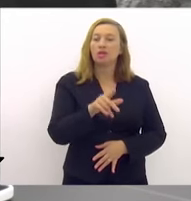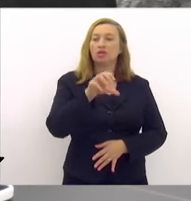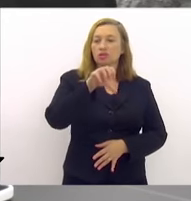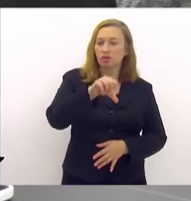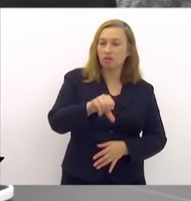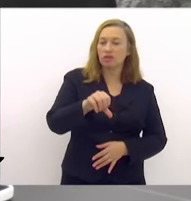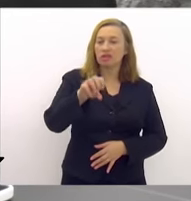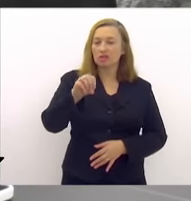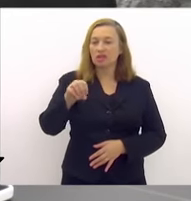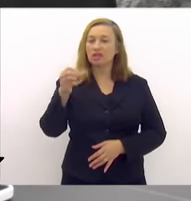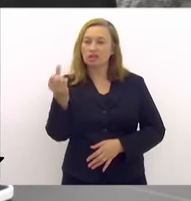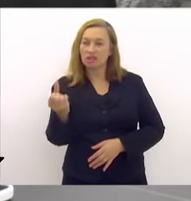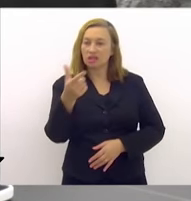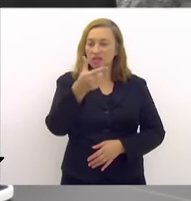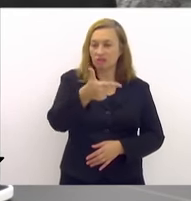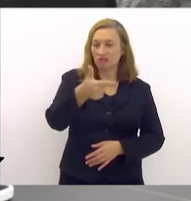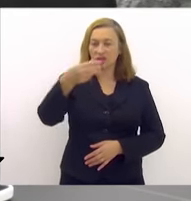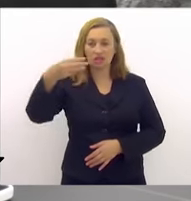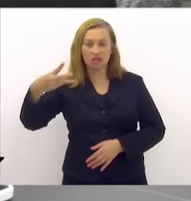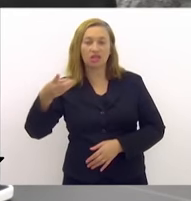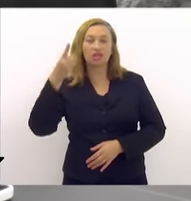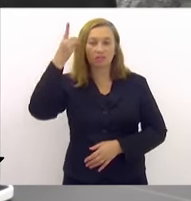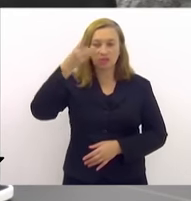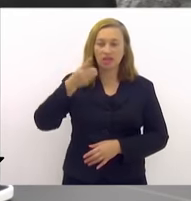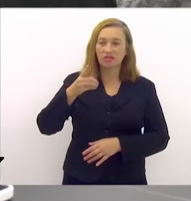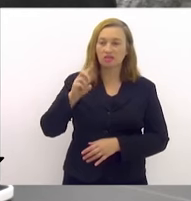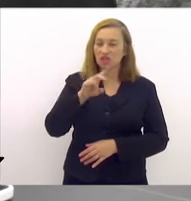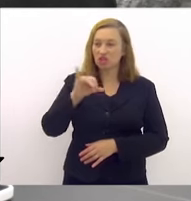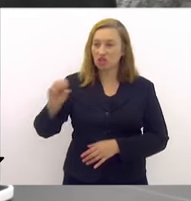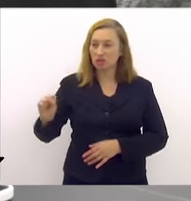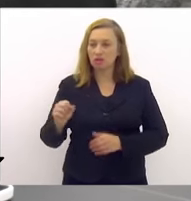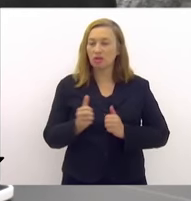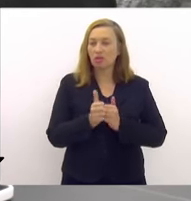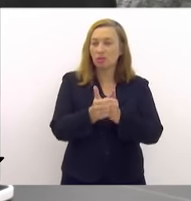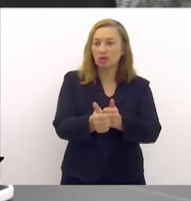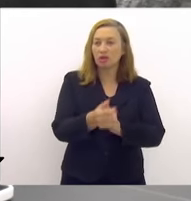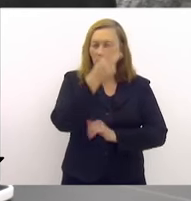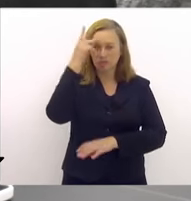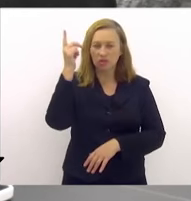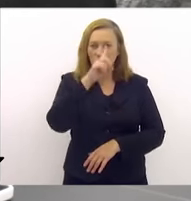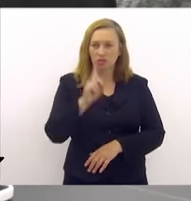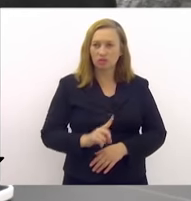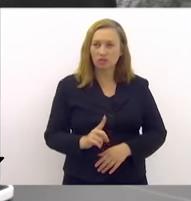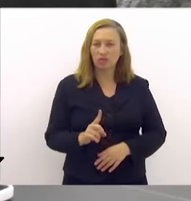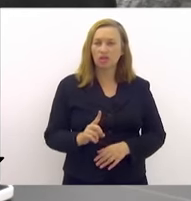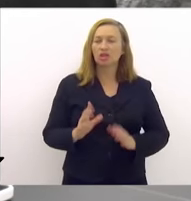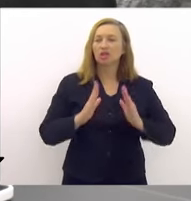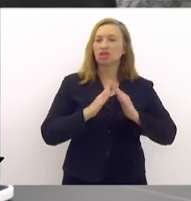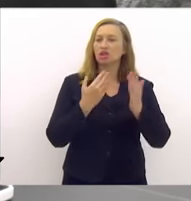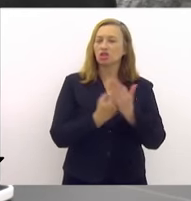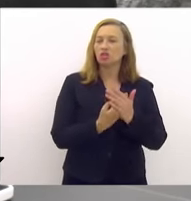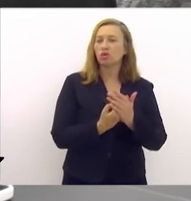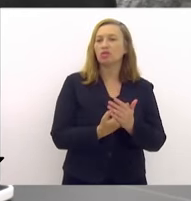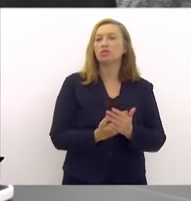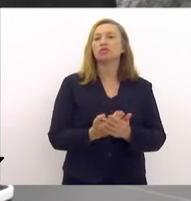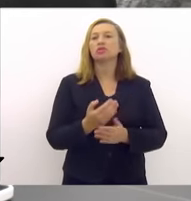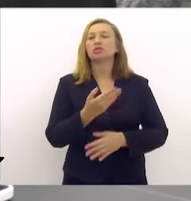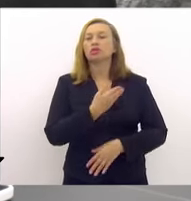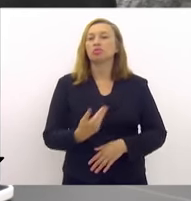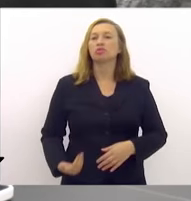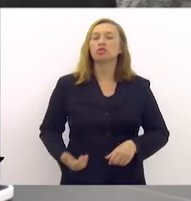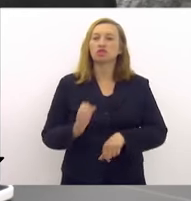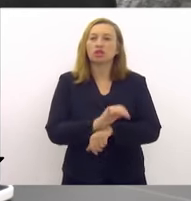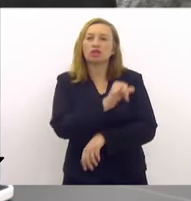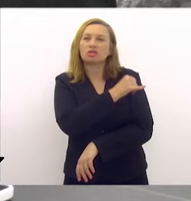906 de 23, de autoria do deputado Vinícius Cozzolino, que cria o programa de acompanhamento especializado de pessoas com deficiência nas escolas públicas do Estado do Rio de Janeiro. Para